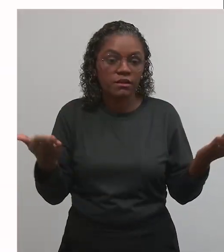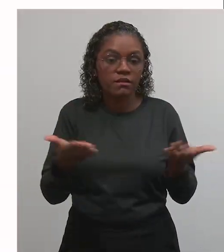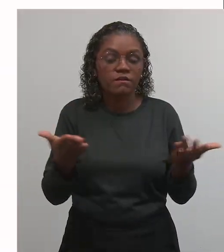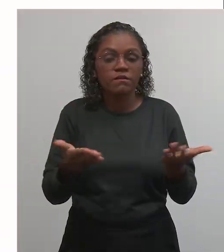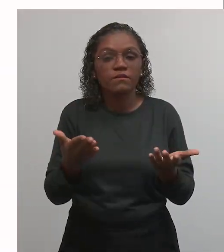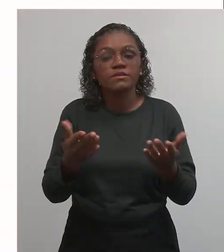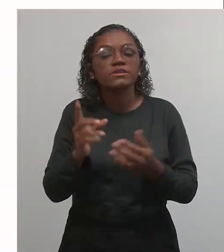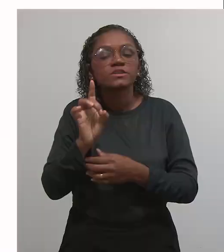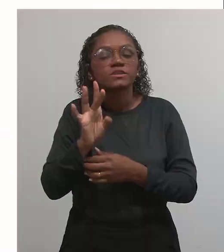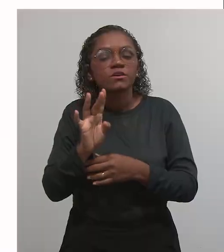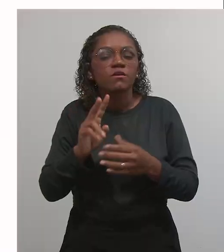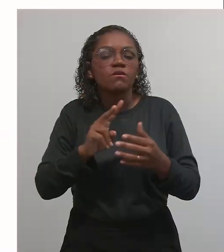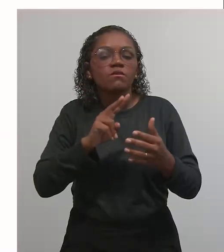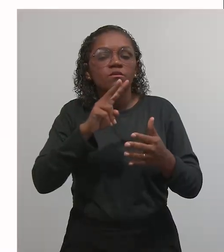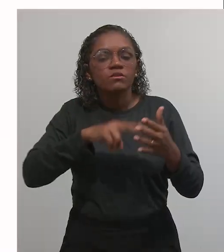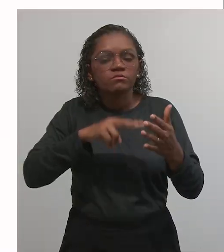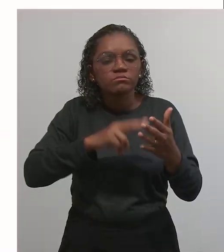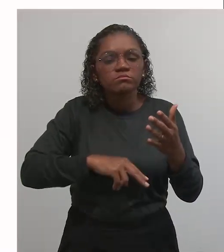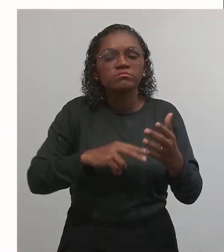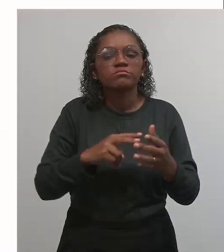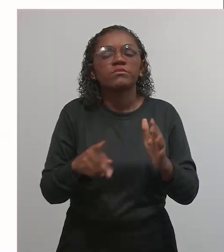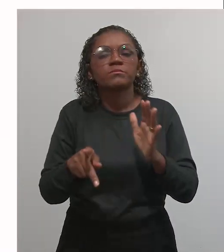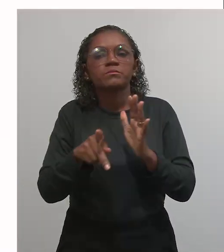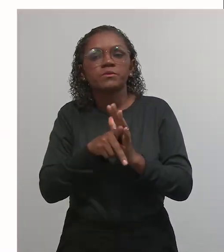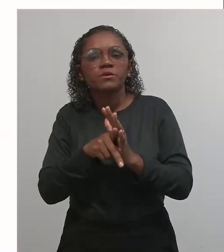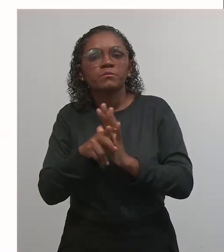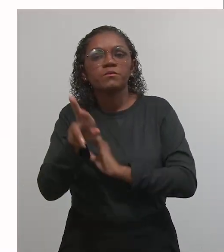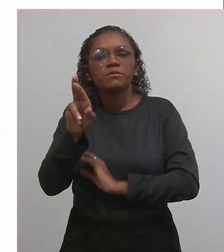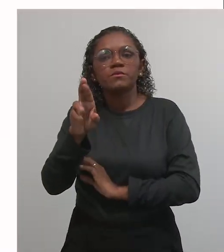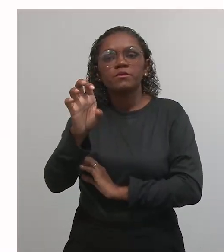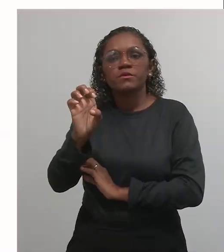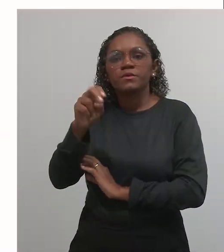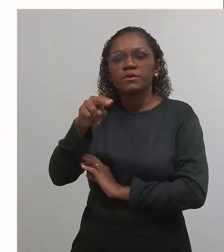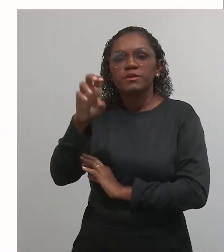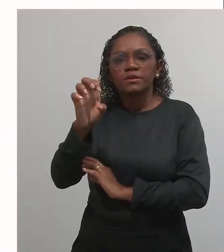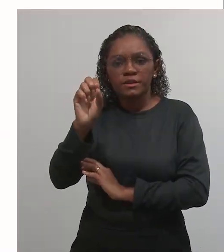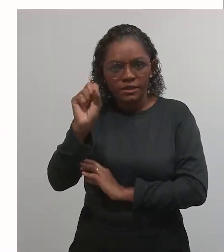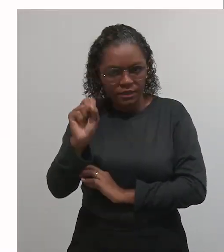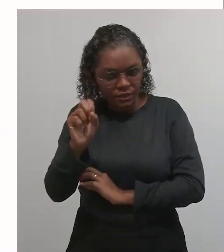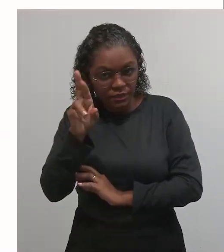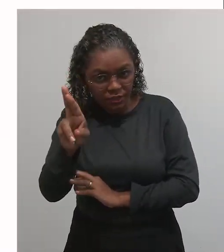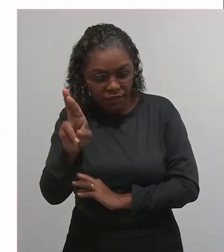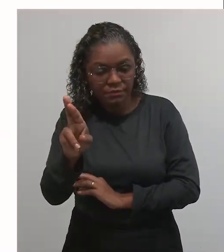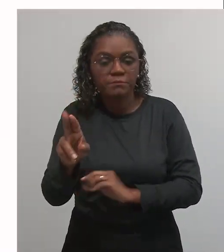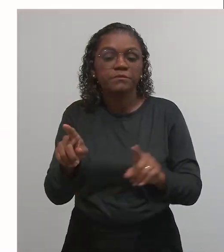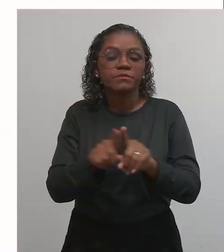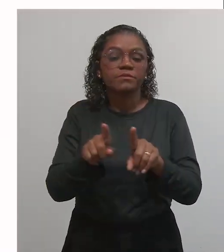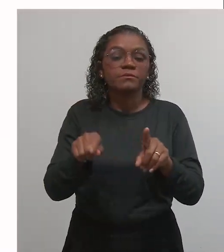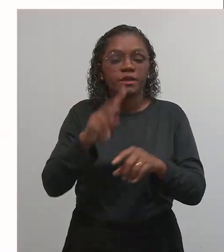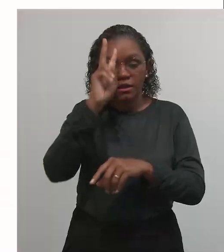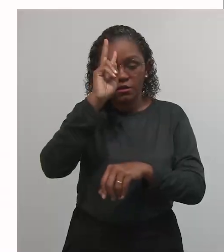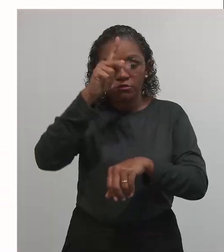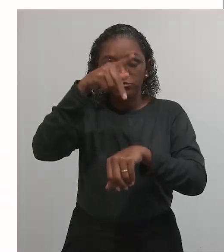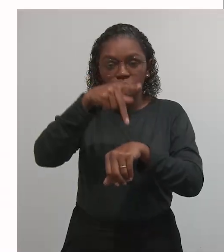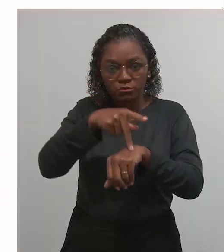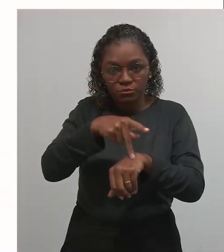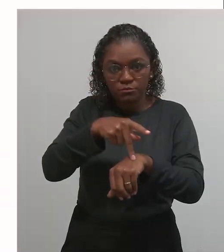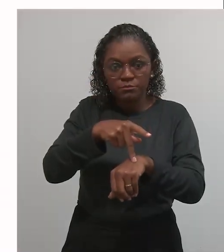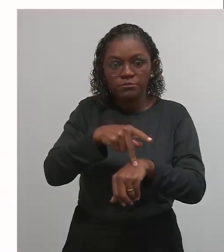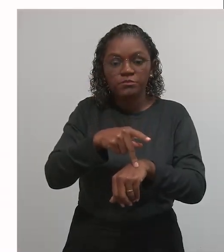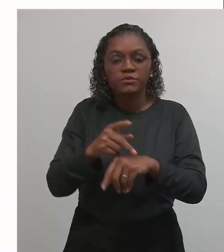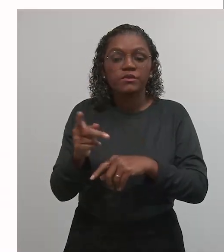leituras básicas do René Descartes, e do David Hume, que o próprio autor, que o